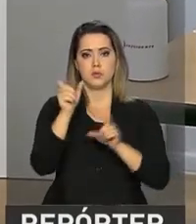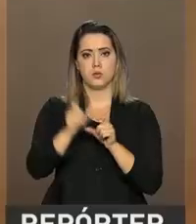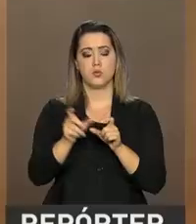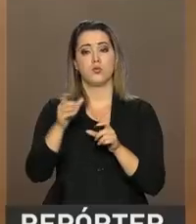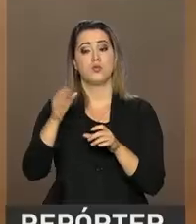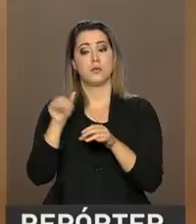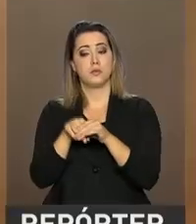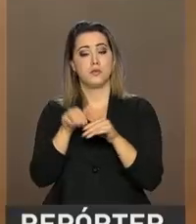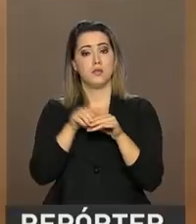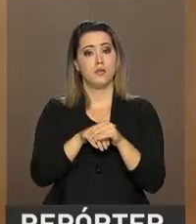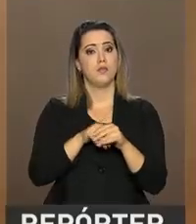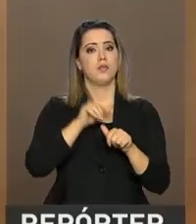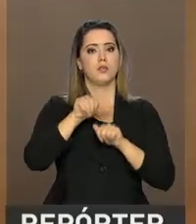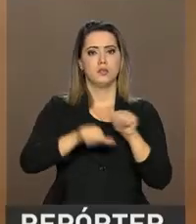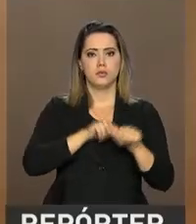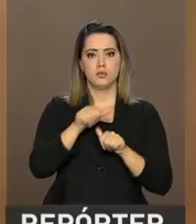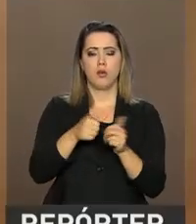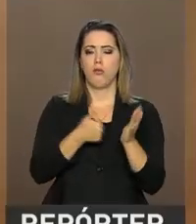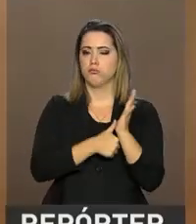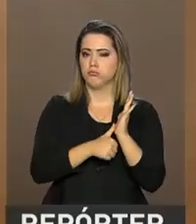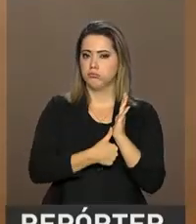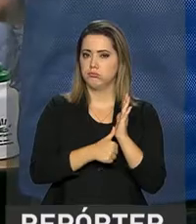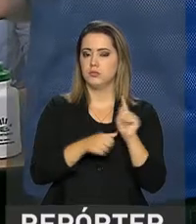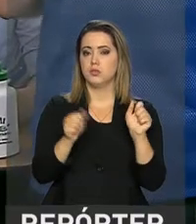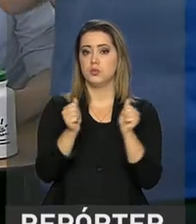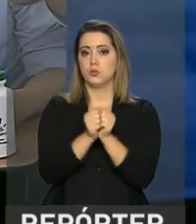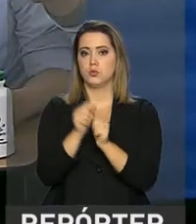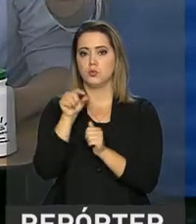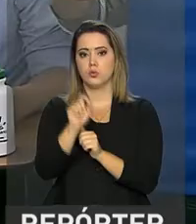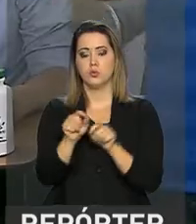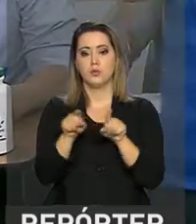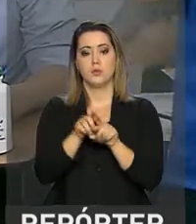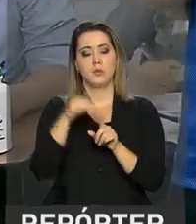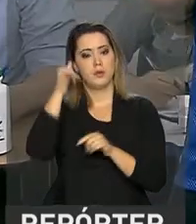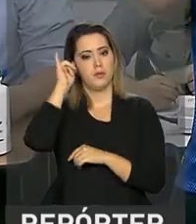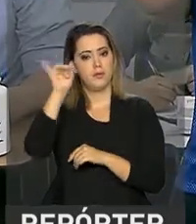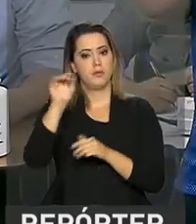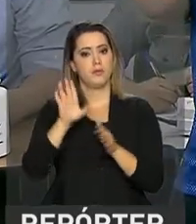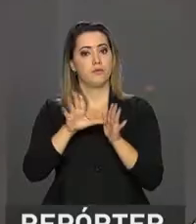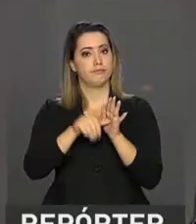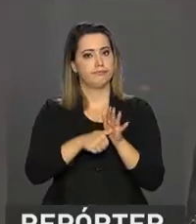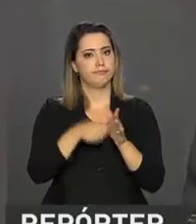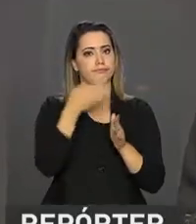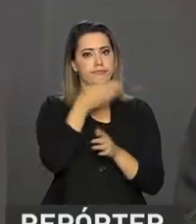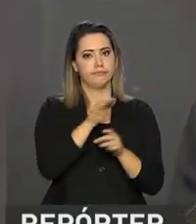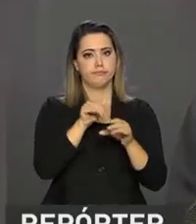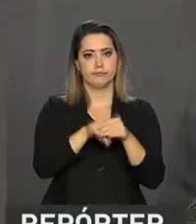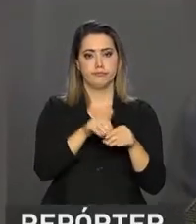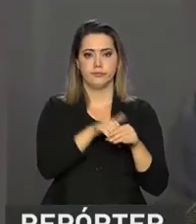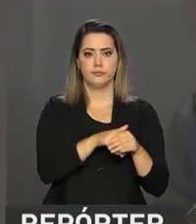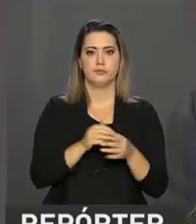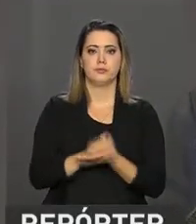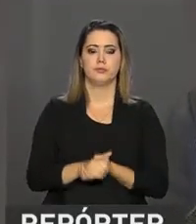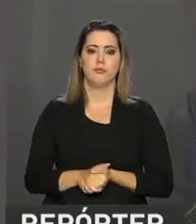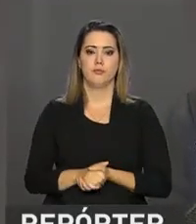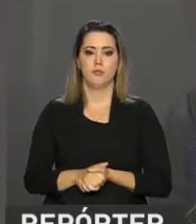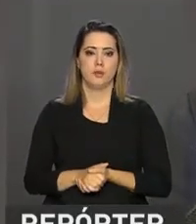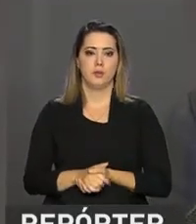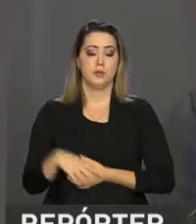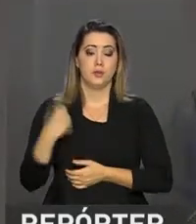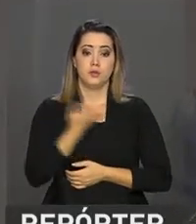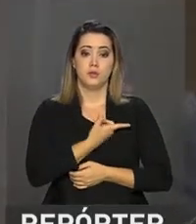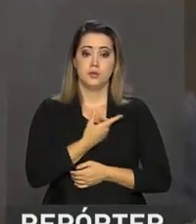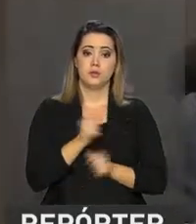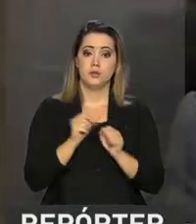recadastramento registrando suas digitais para evitar fraudes nas votações estamos realmente fazendo uma